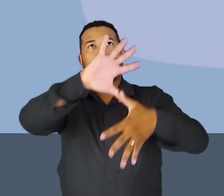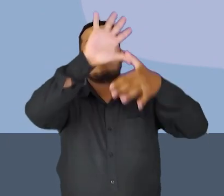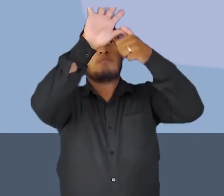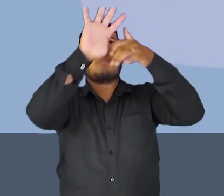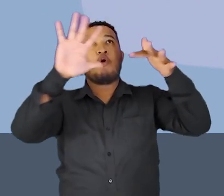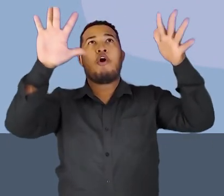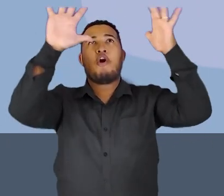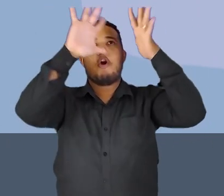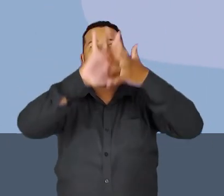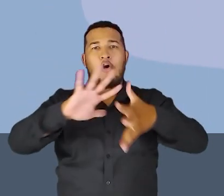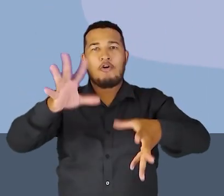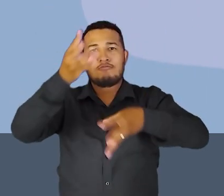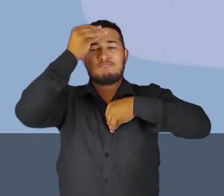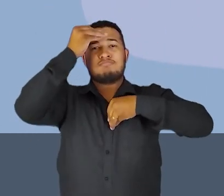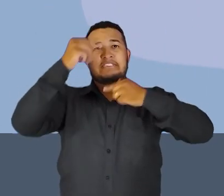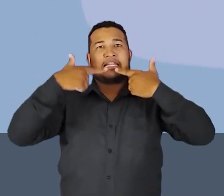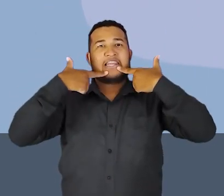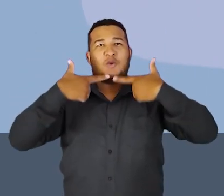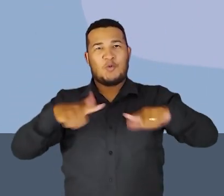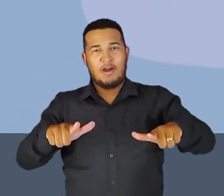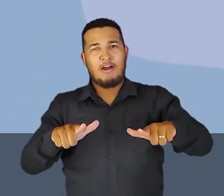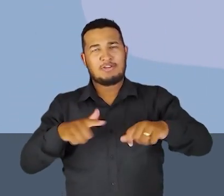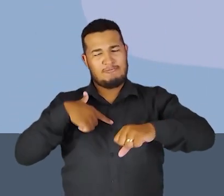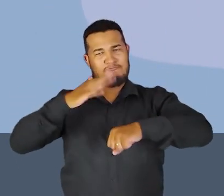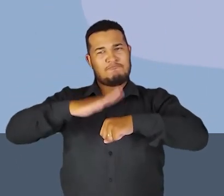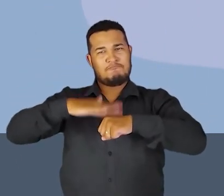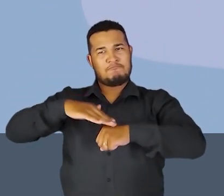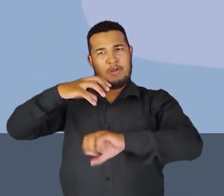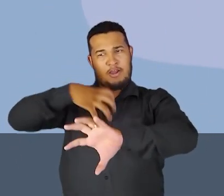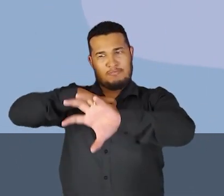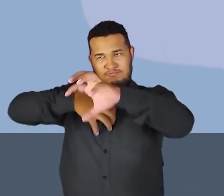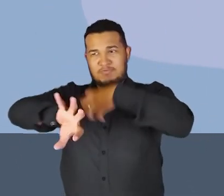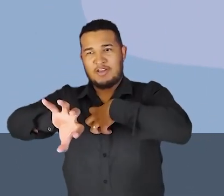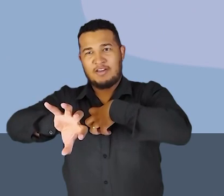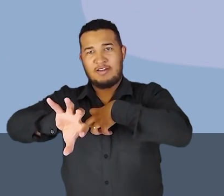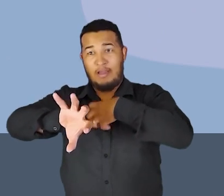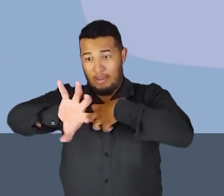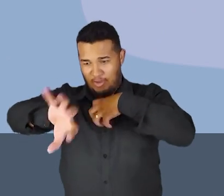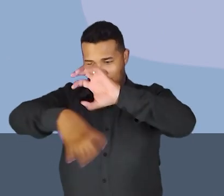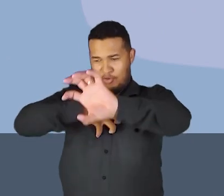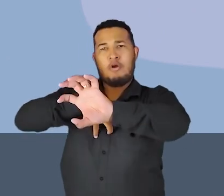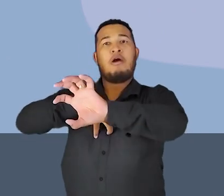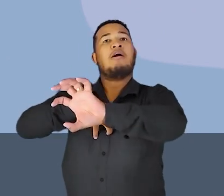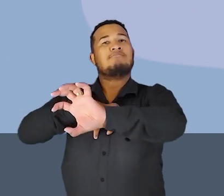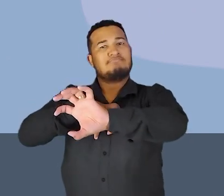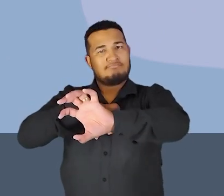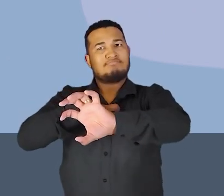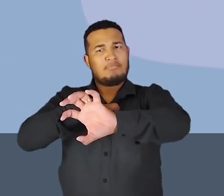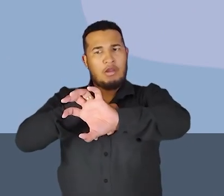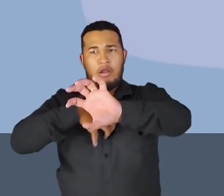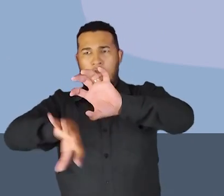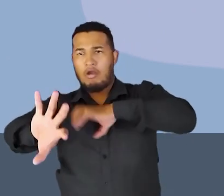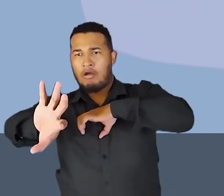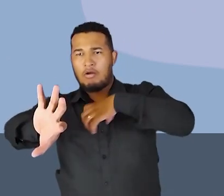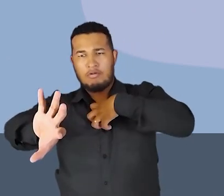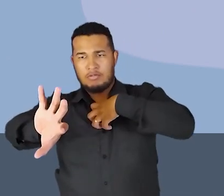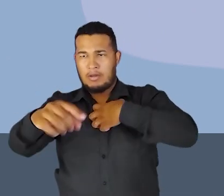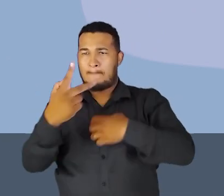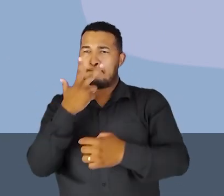linguagem. Alteridade, o outro sou eu sou o outro. O outro é o eu de